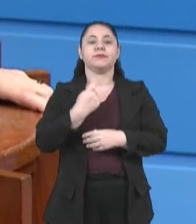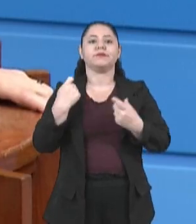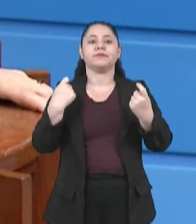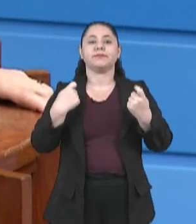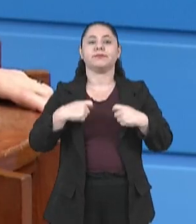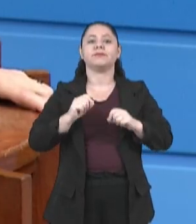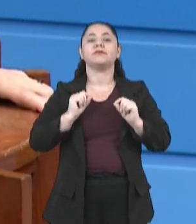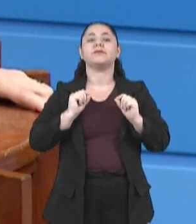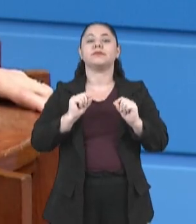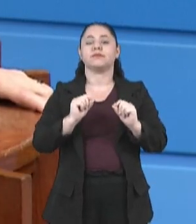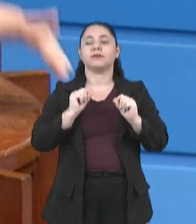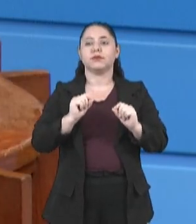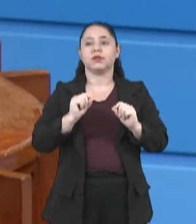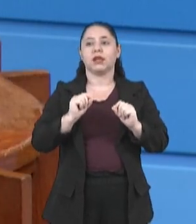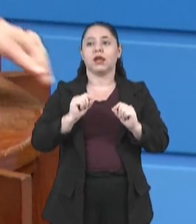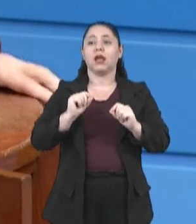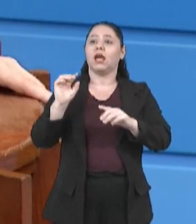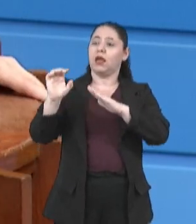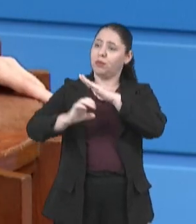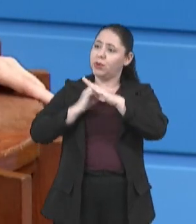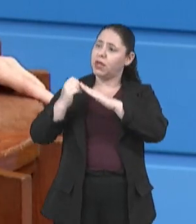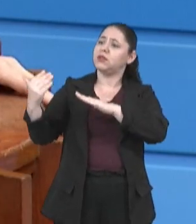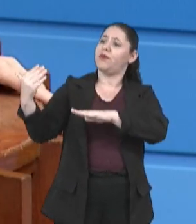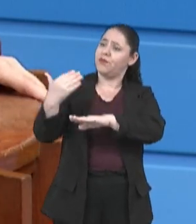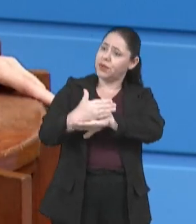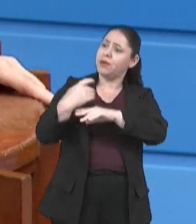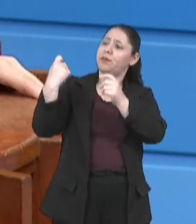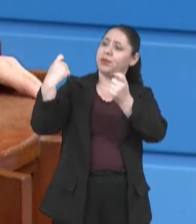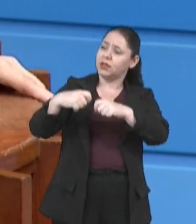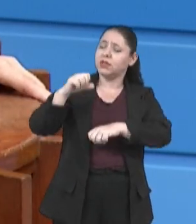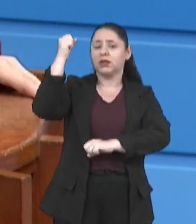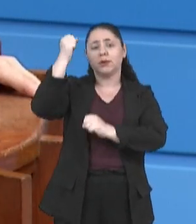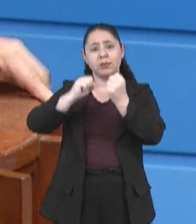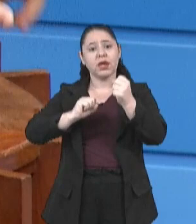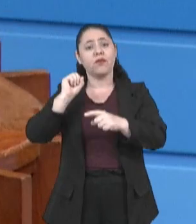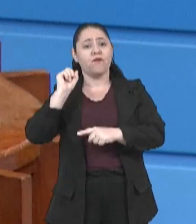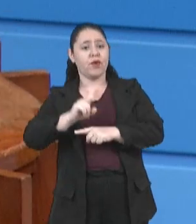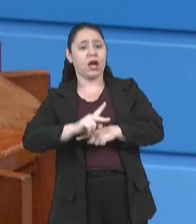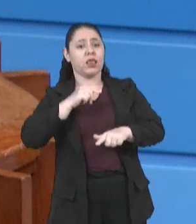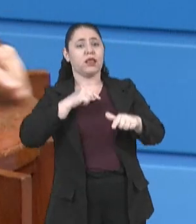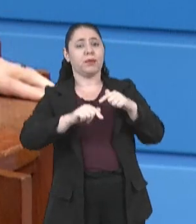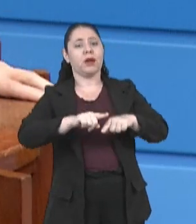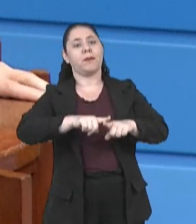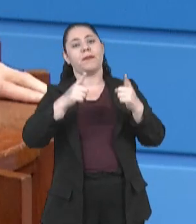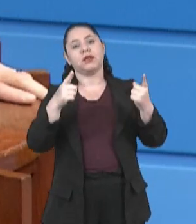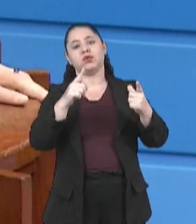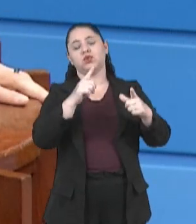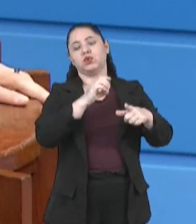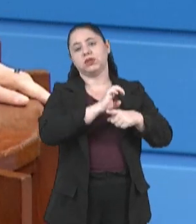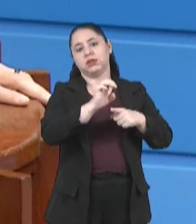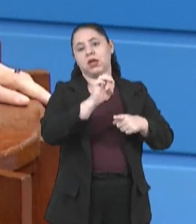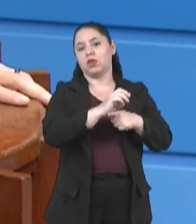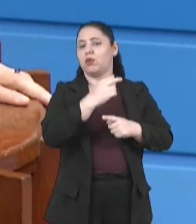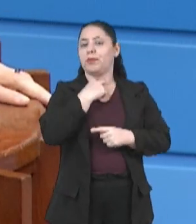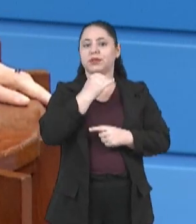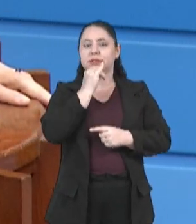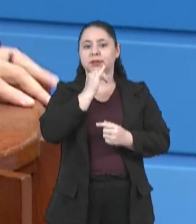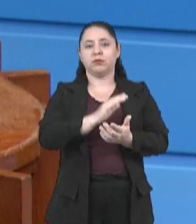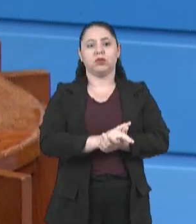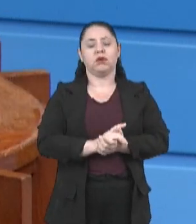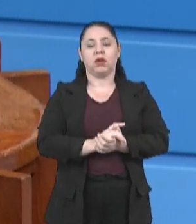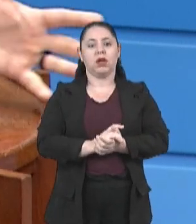precisamos atrair empresas, sim, atrair emprego, sim, mas o Estado não pode abrir